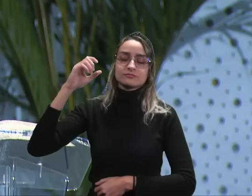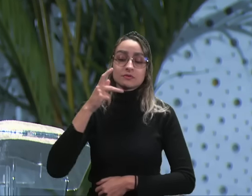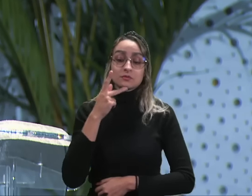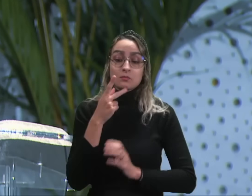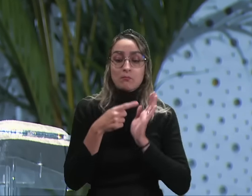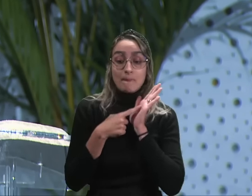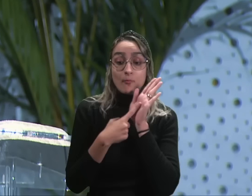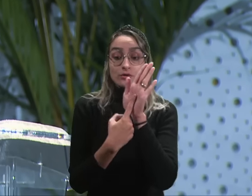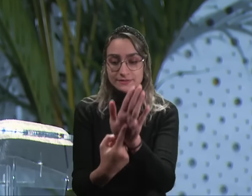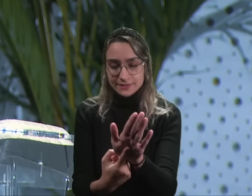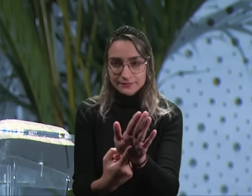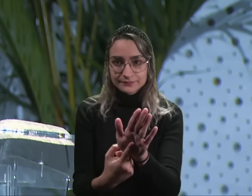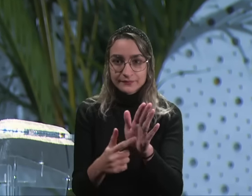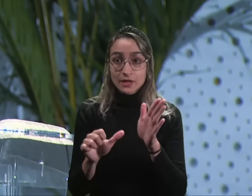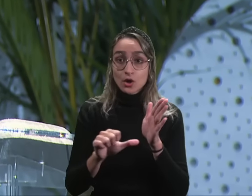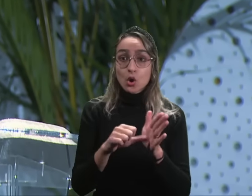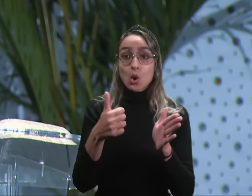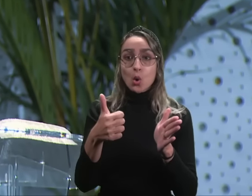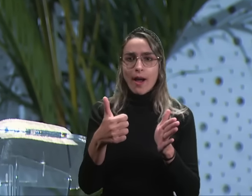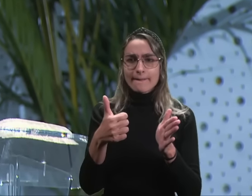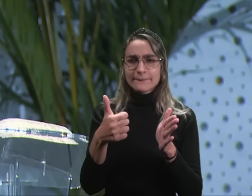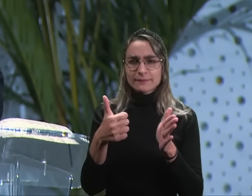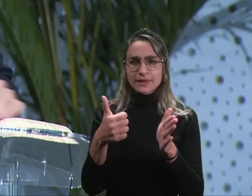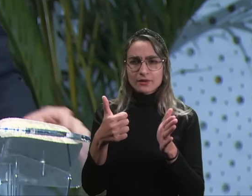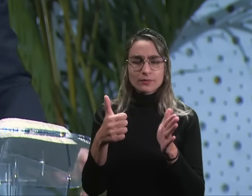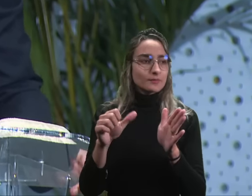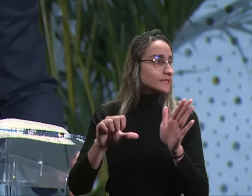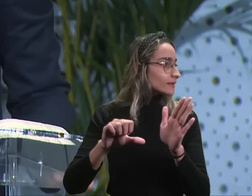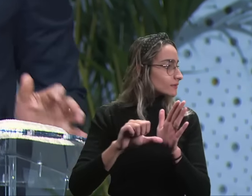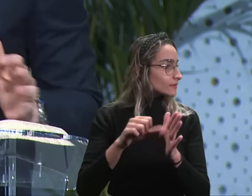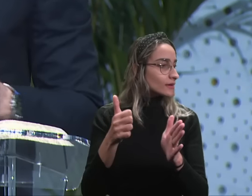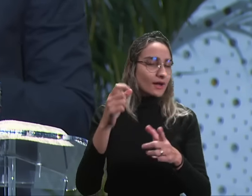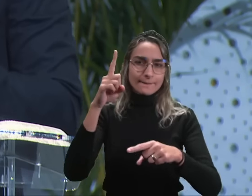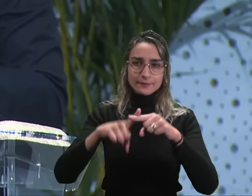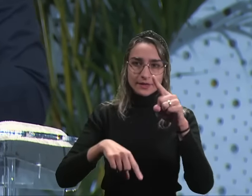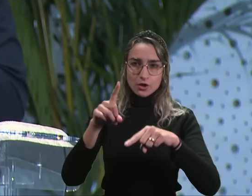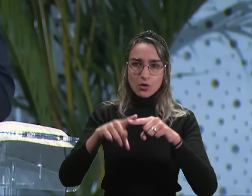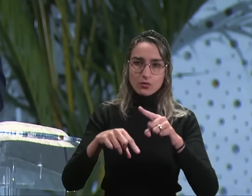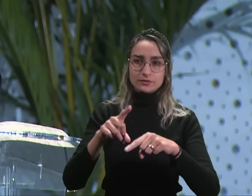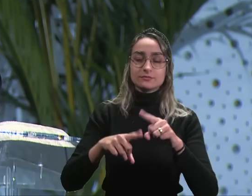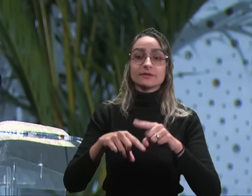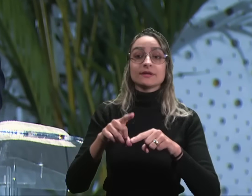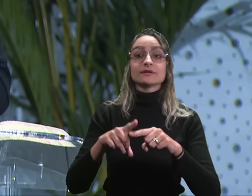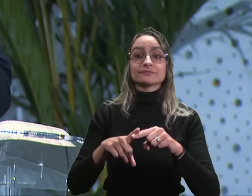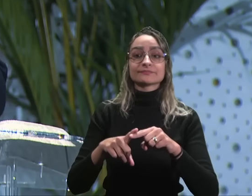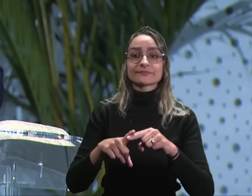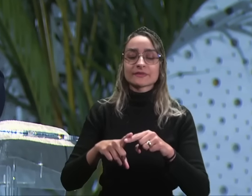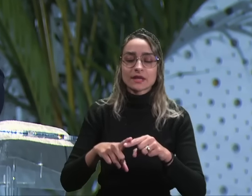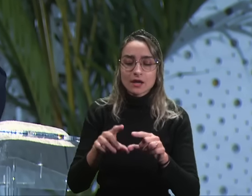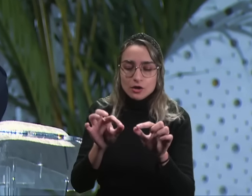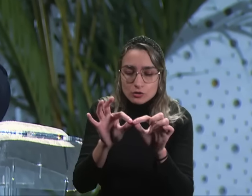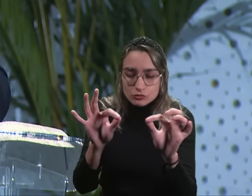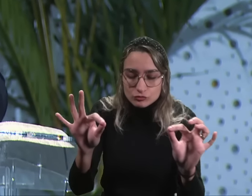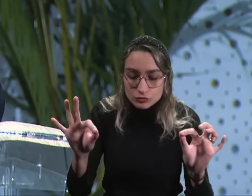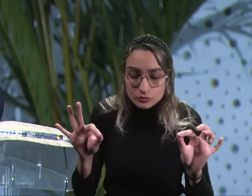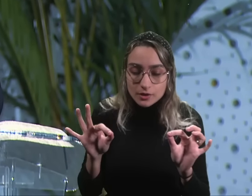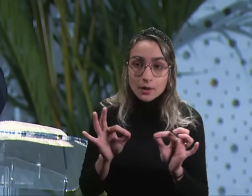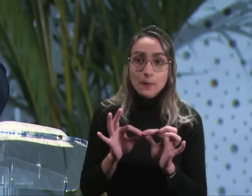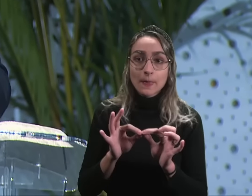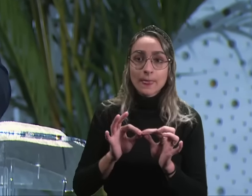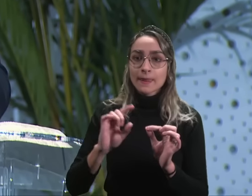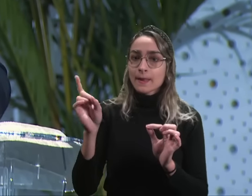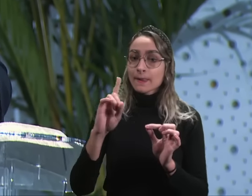revela para Moisés conforme o modelo do Santuário Celestial não é o altar eh de incenso